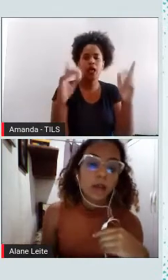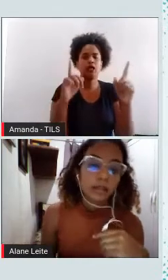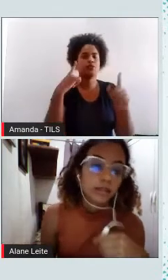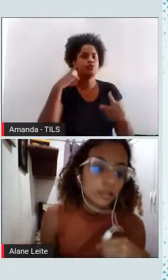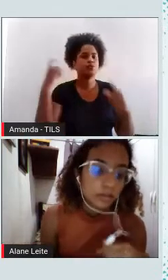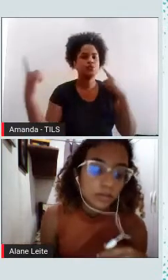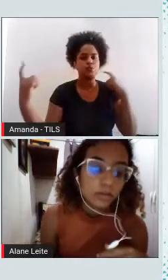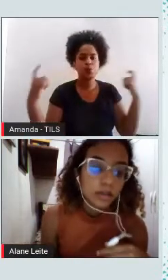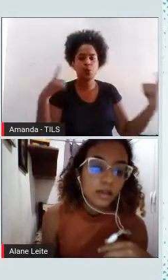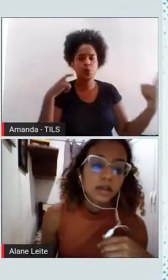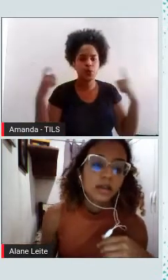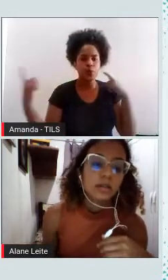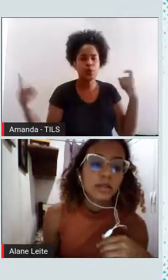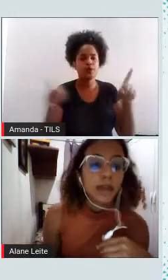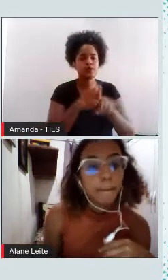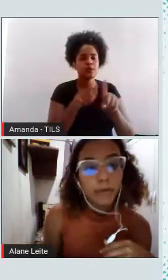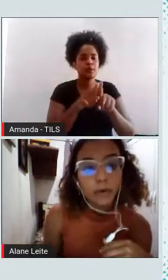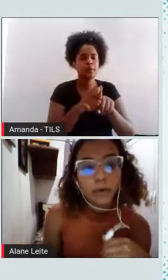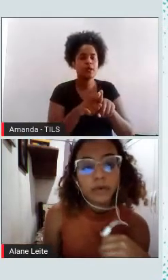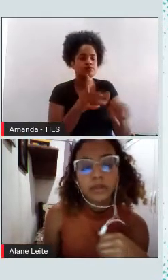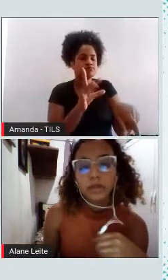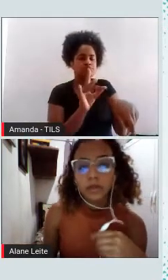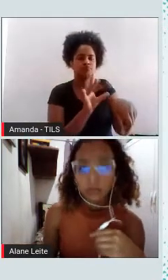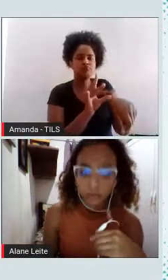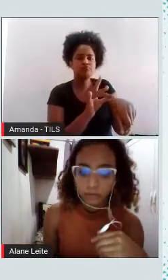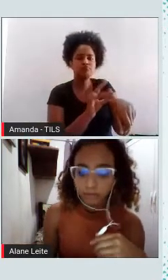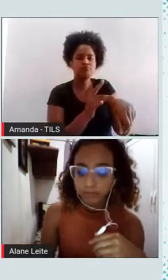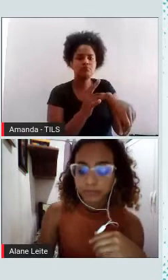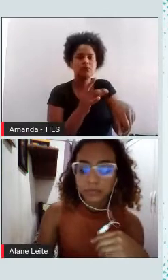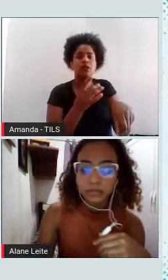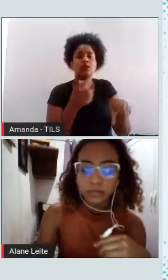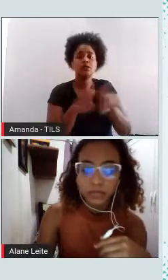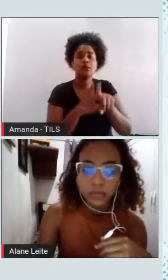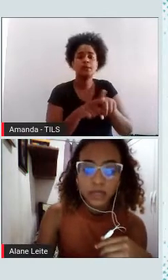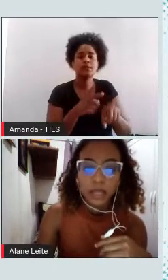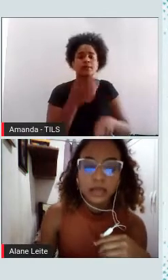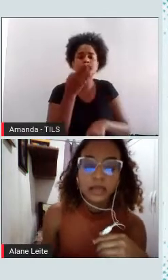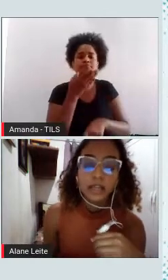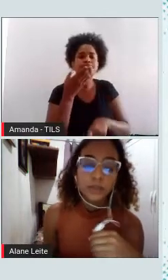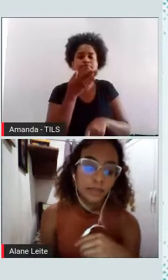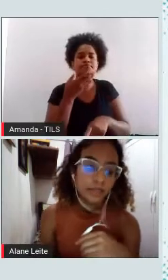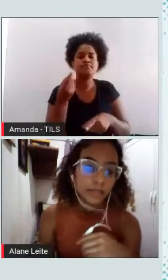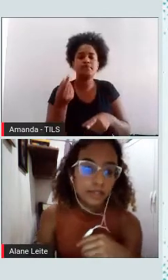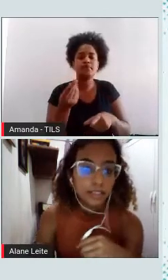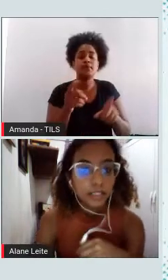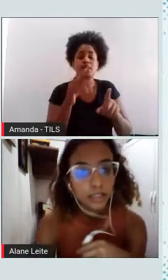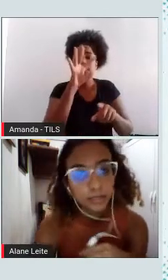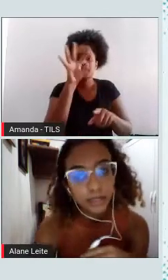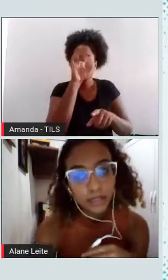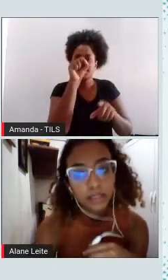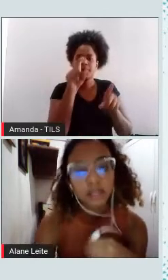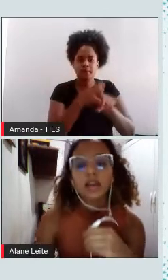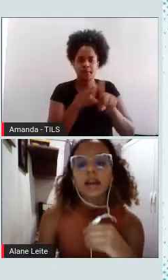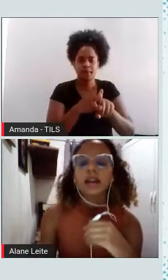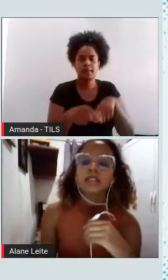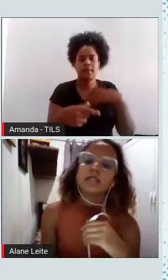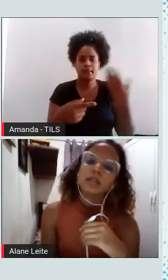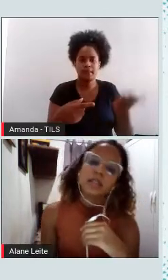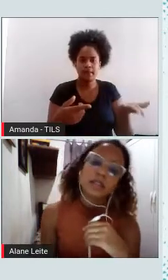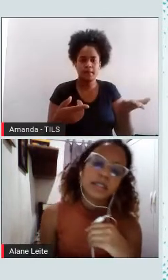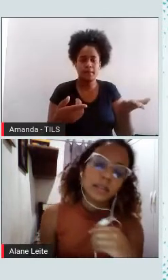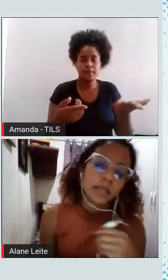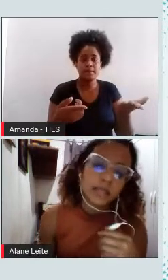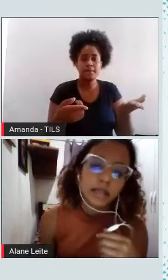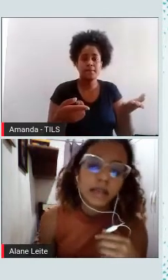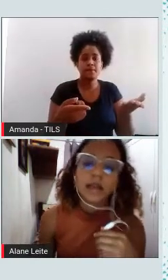faz, a textura, o sabor e o odor. Nas propriedades químicas, a gente